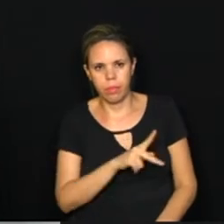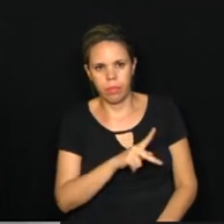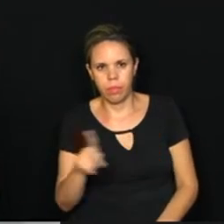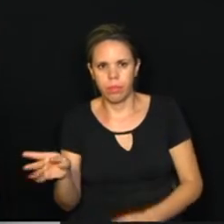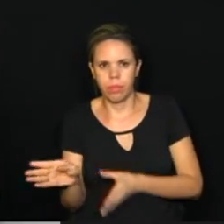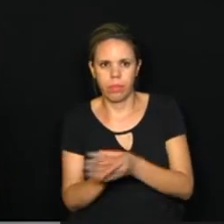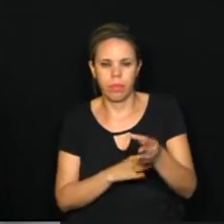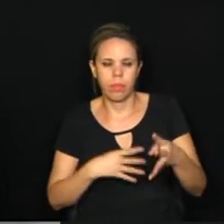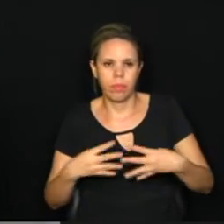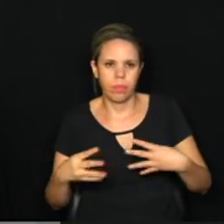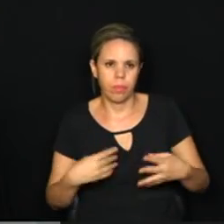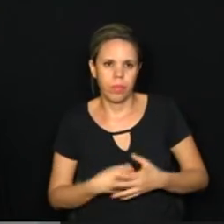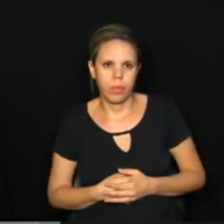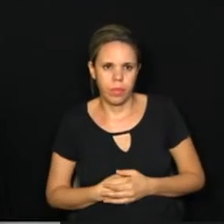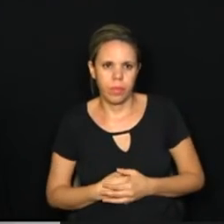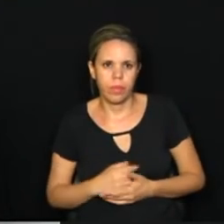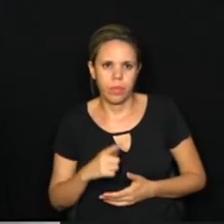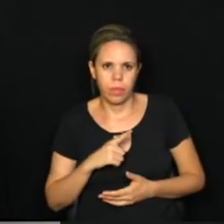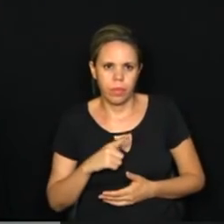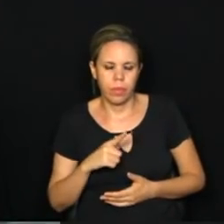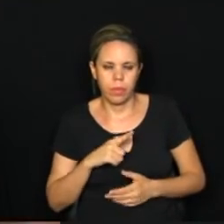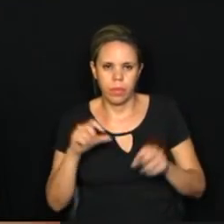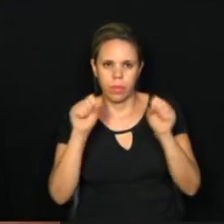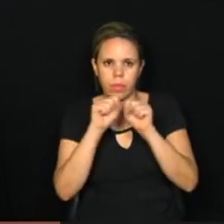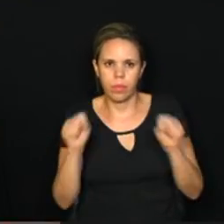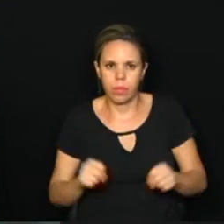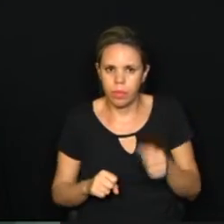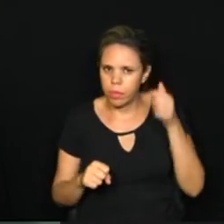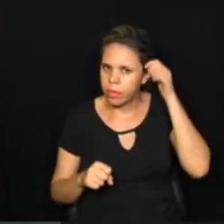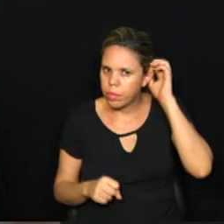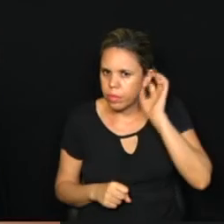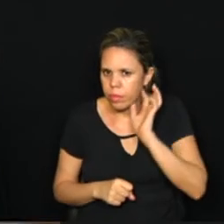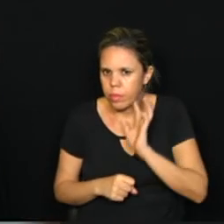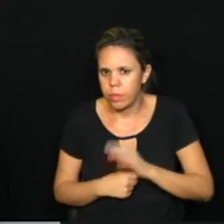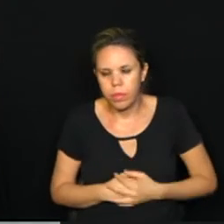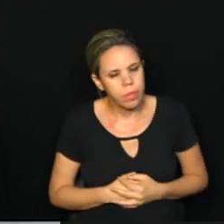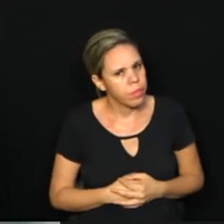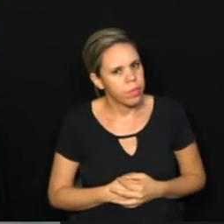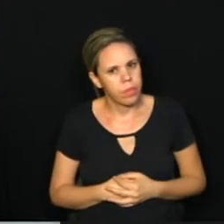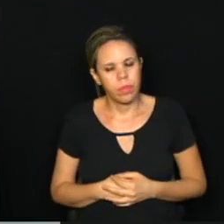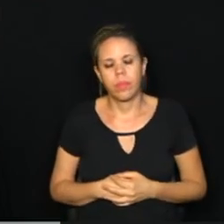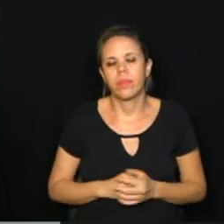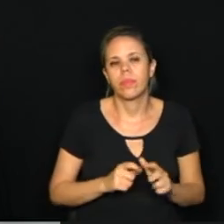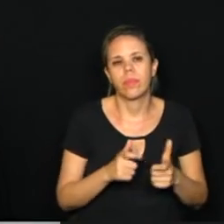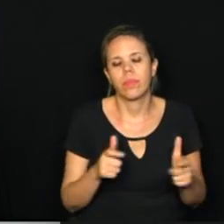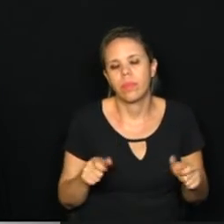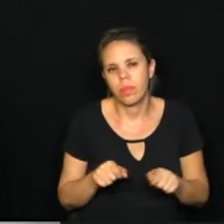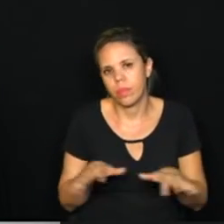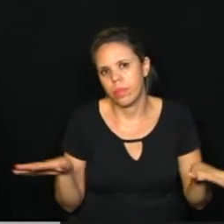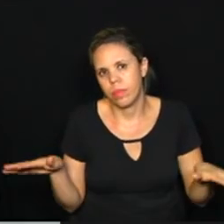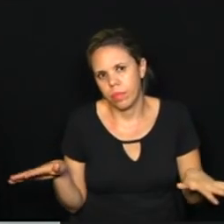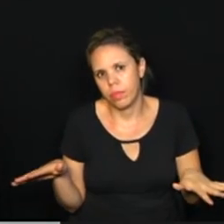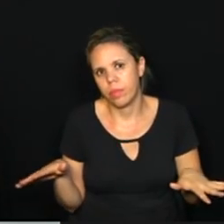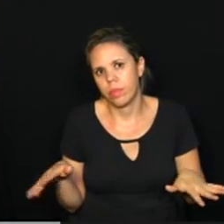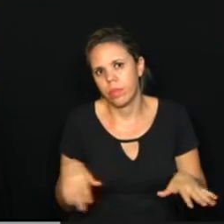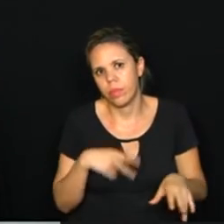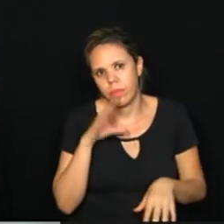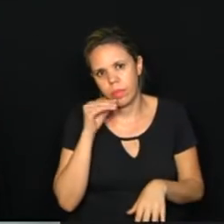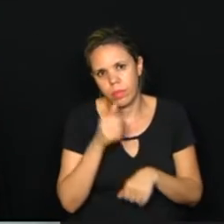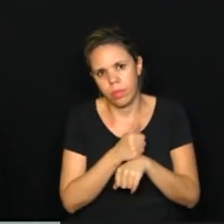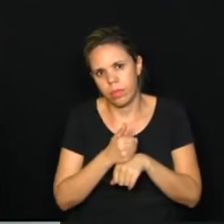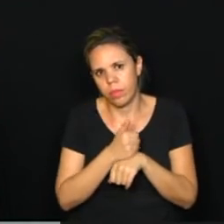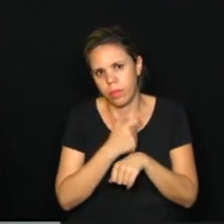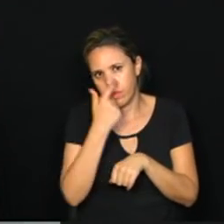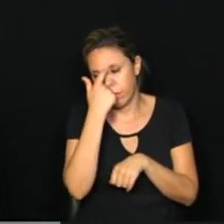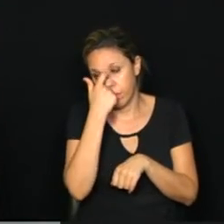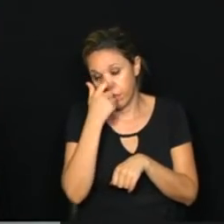Conseg Barão, como ela tem um sistema bastante abrangente de colaboradores do